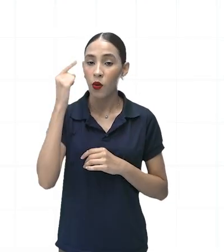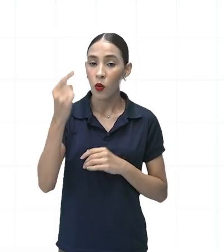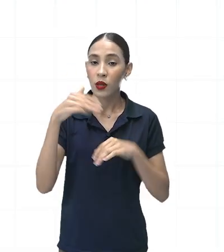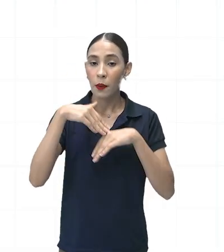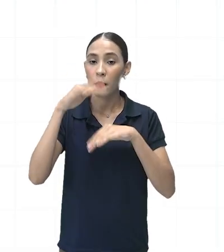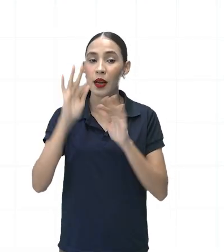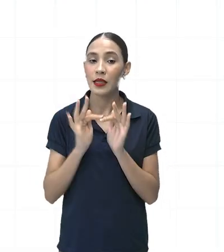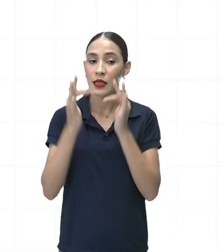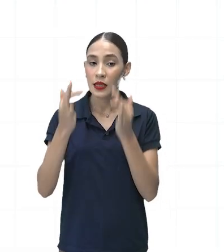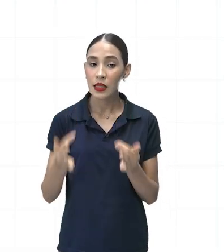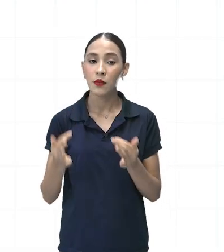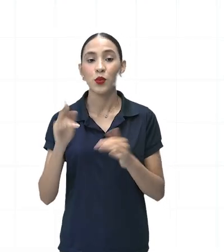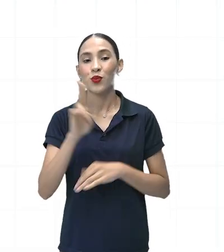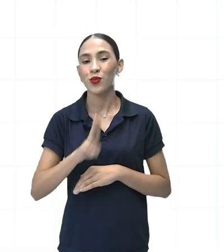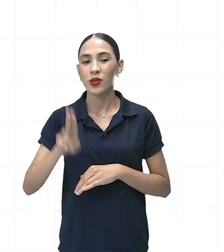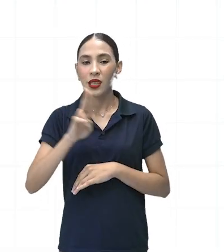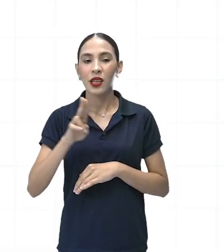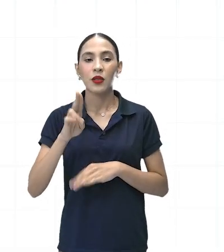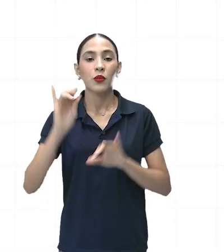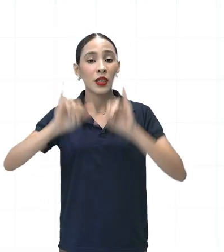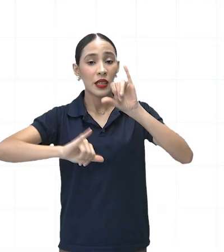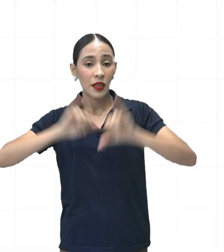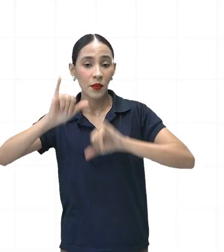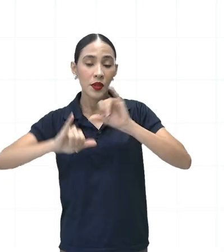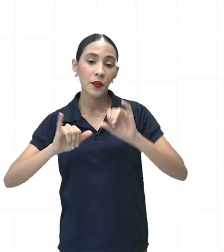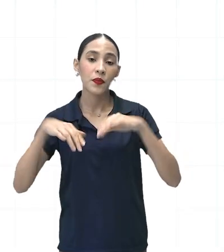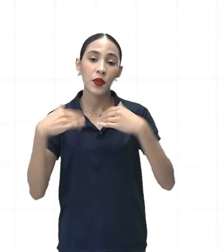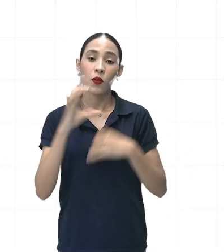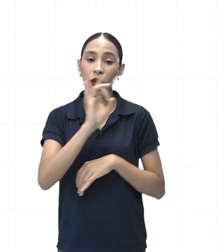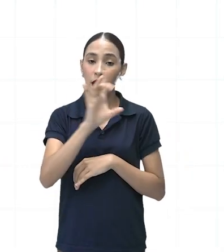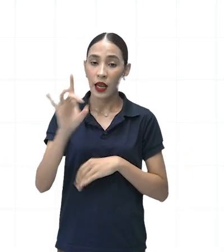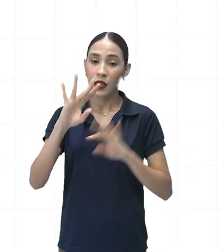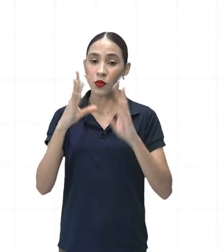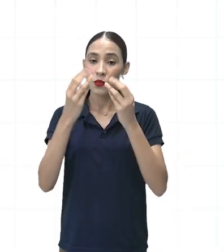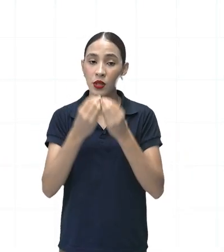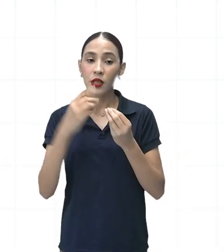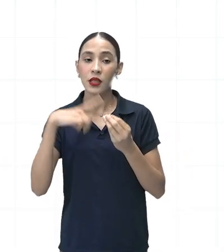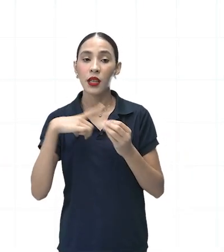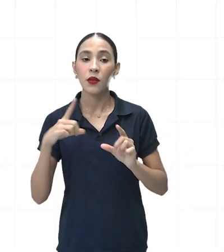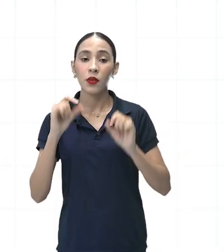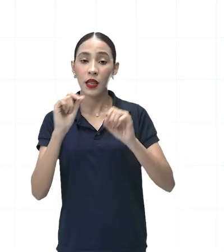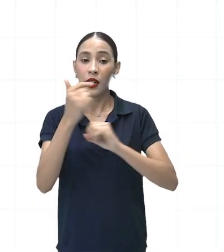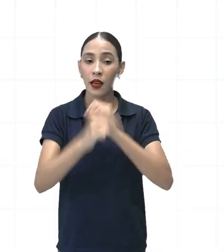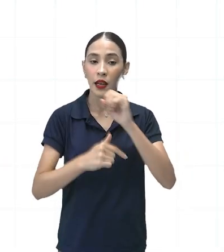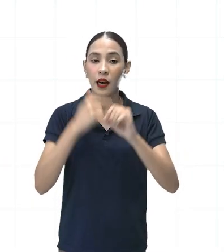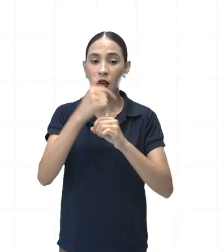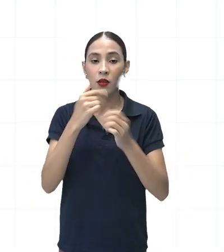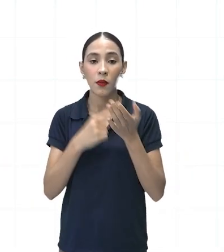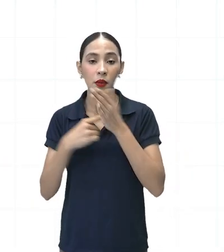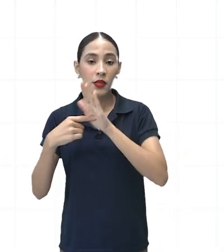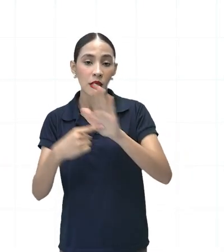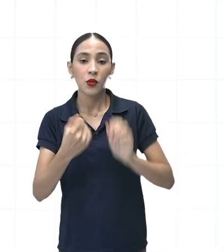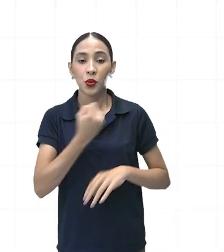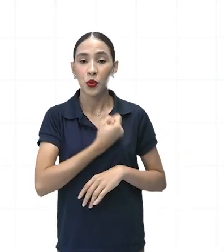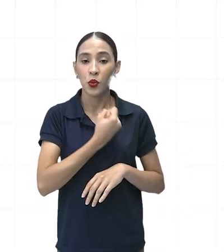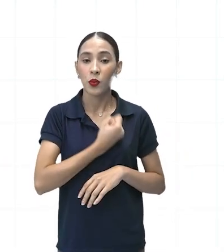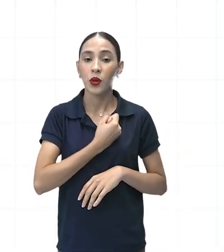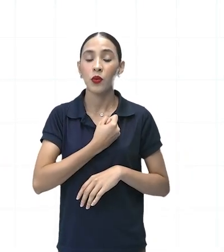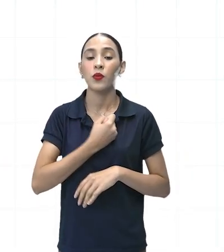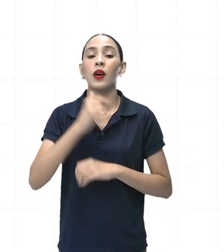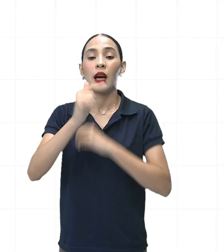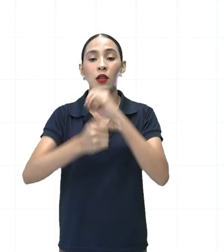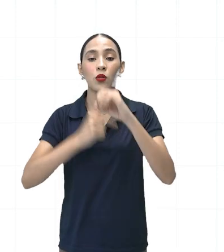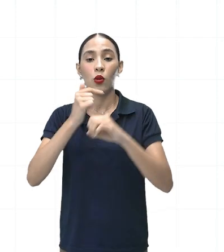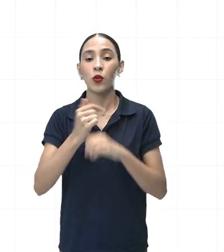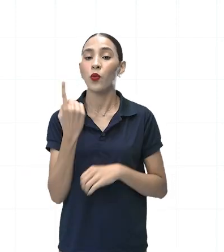outras mais simples por meios químicos. E cada elemento é constituído por átomos que apresentam um número